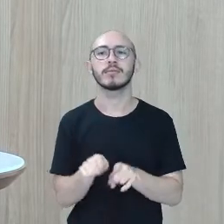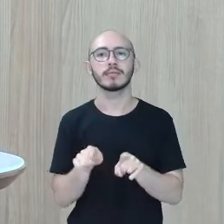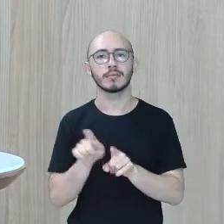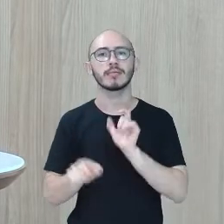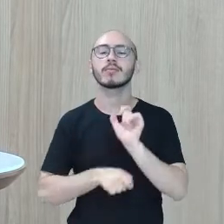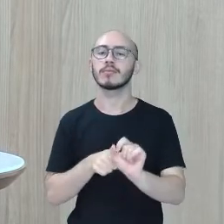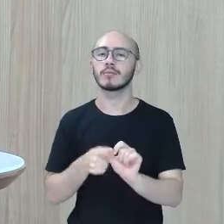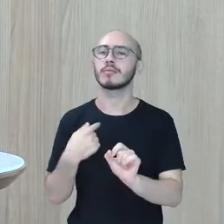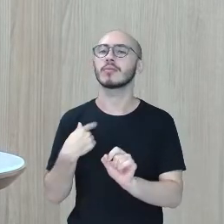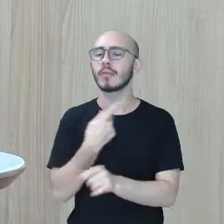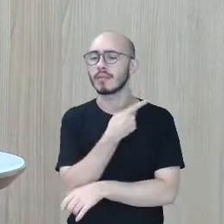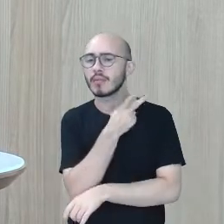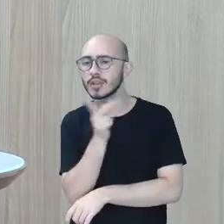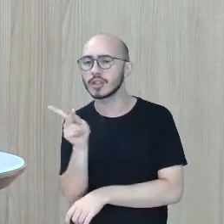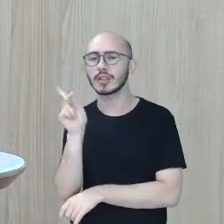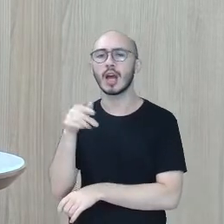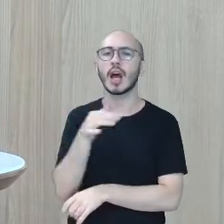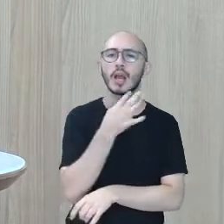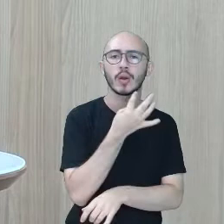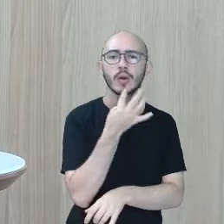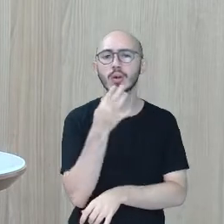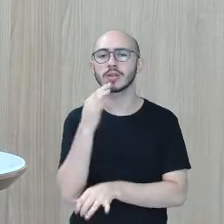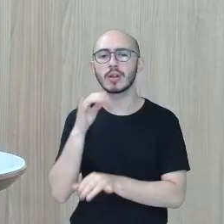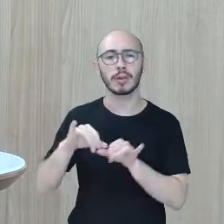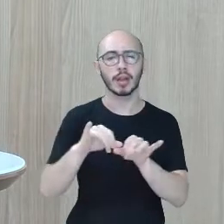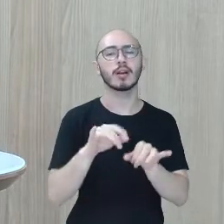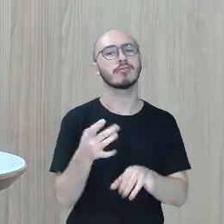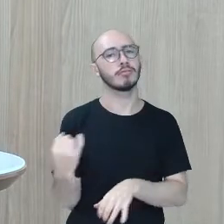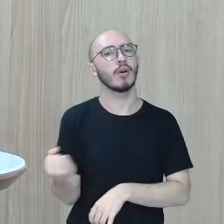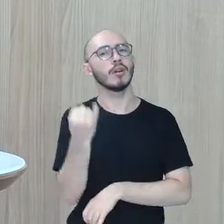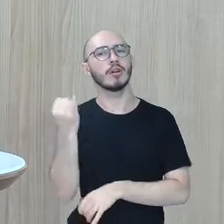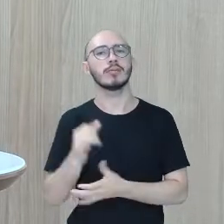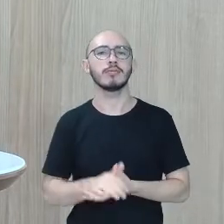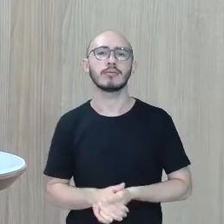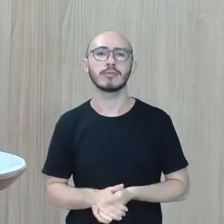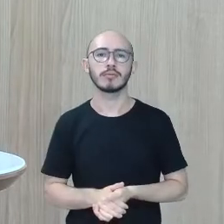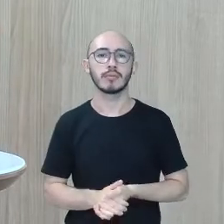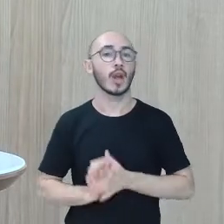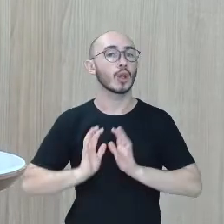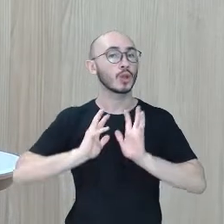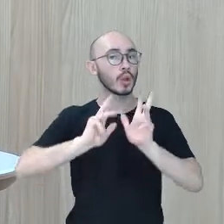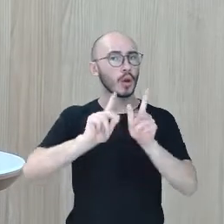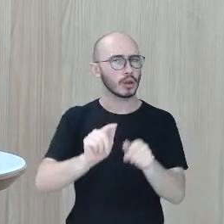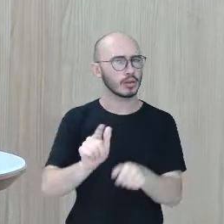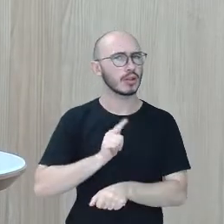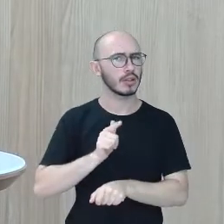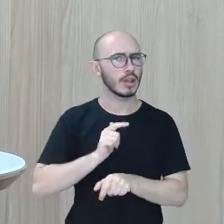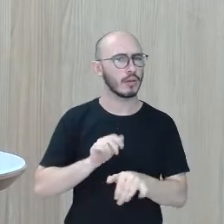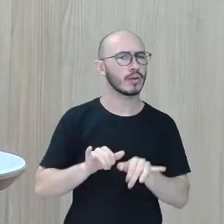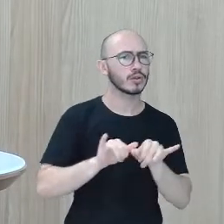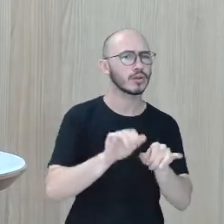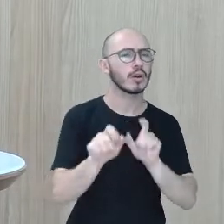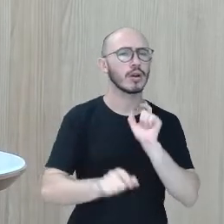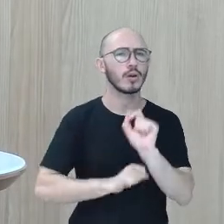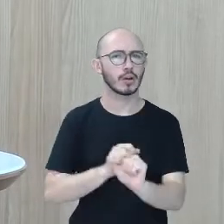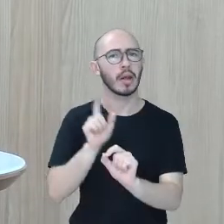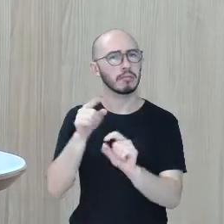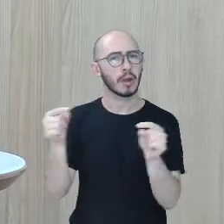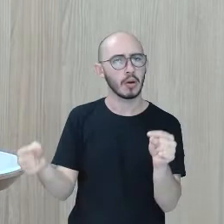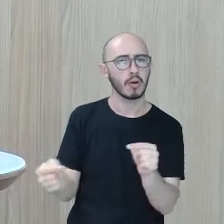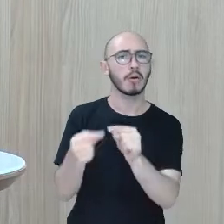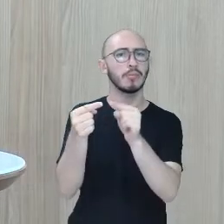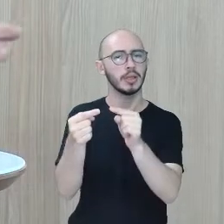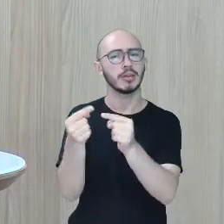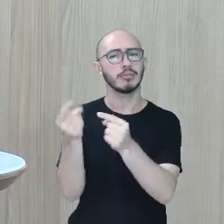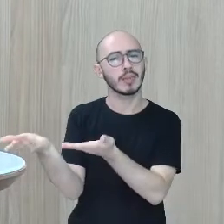esse roteiro, conhecendo alguns dos mercados. É verdade que, infelizmente, nem todos os mercados têm uma estrutura que seja adequada, né,